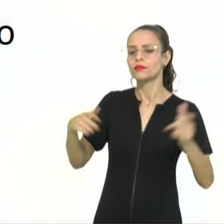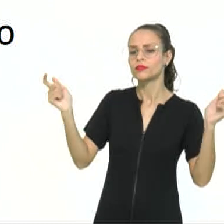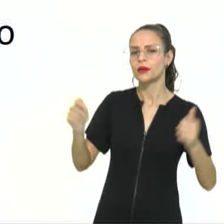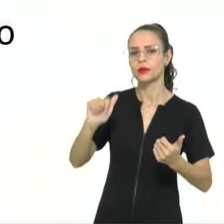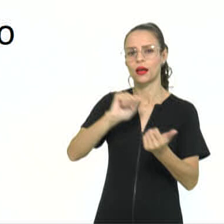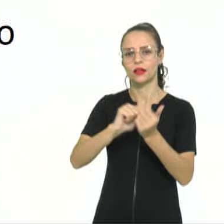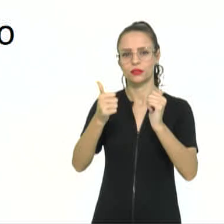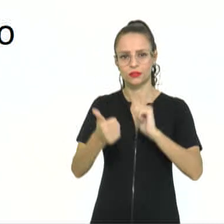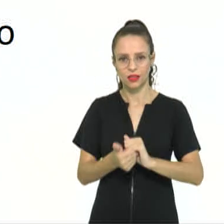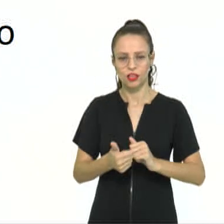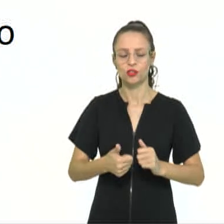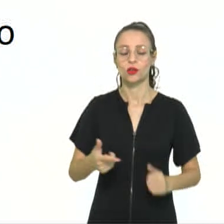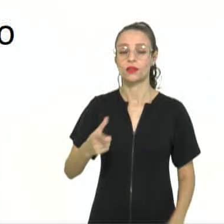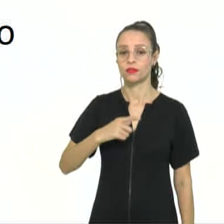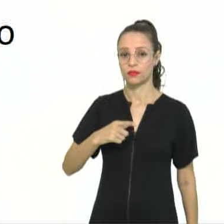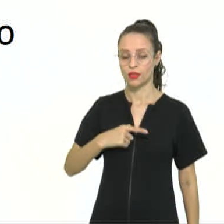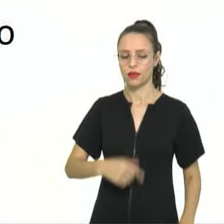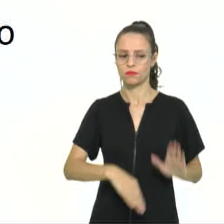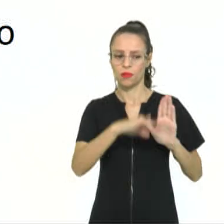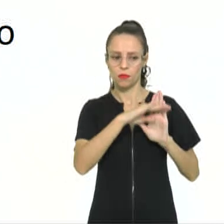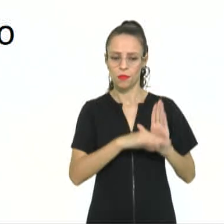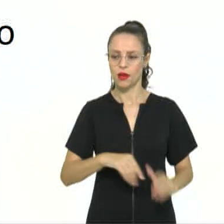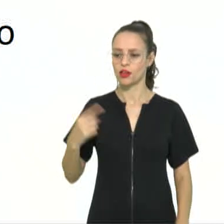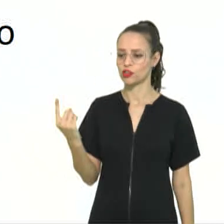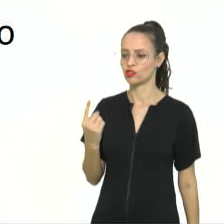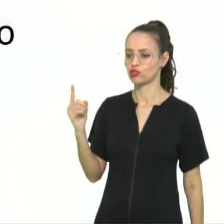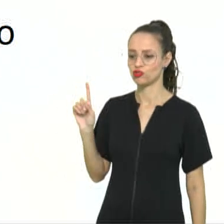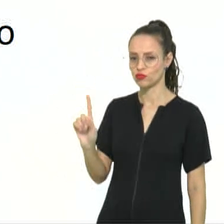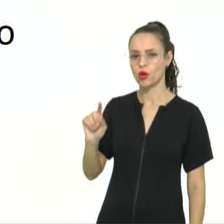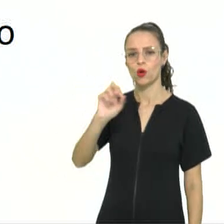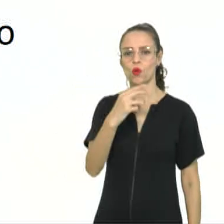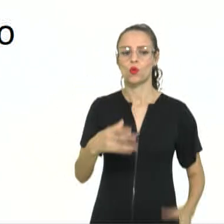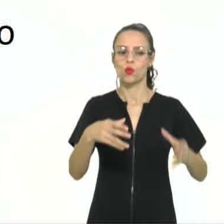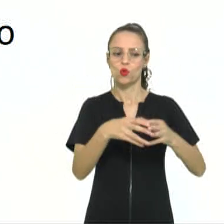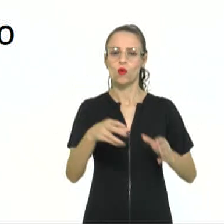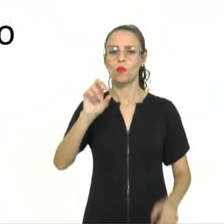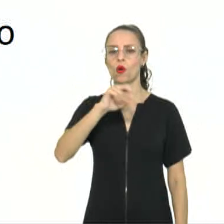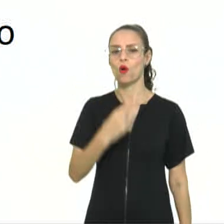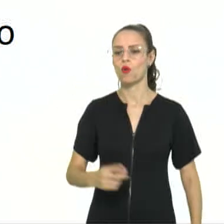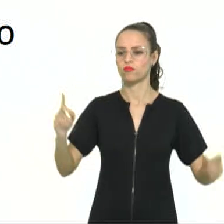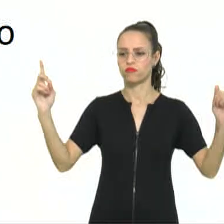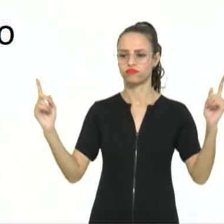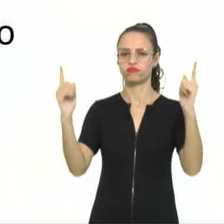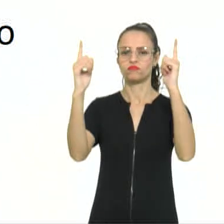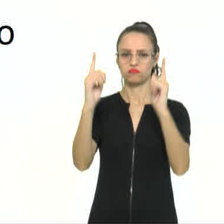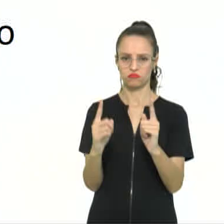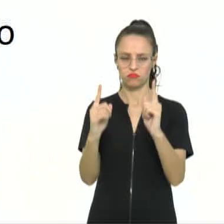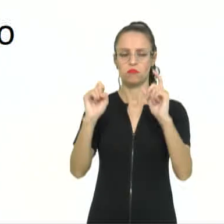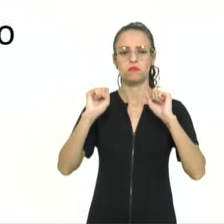rotinas individuais e em grupo, bem como rotinas de duelo com 2 ou mais praticantes, né?